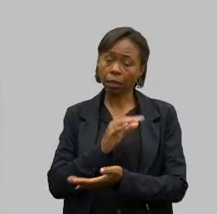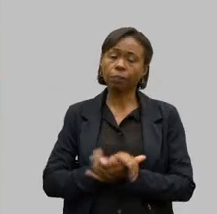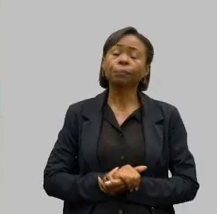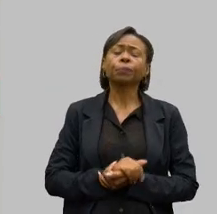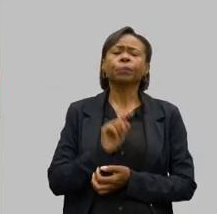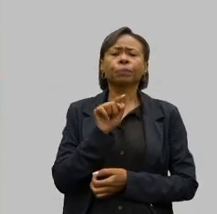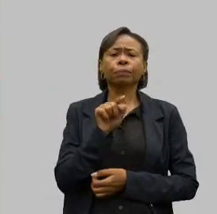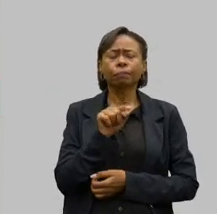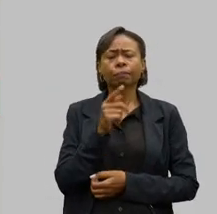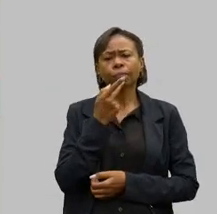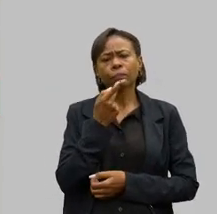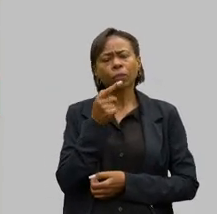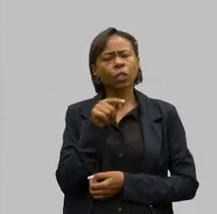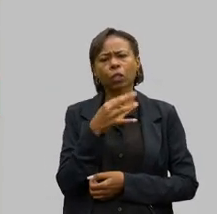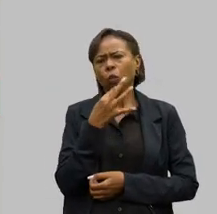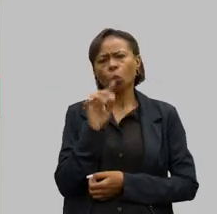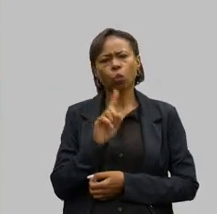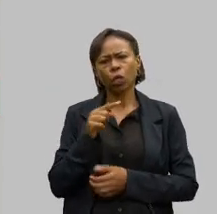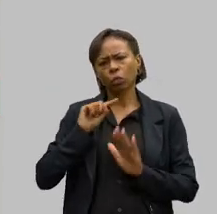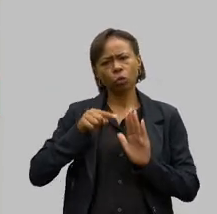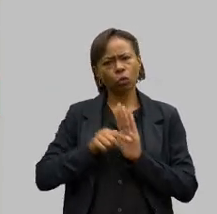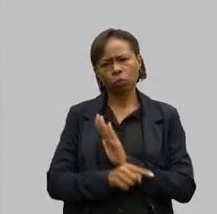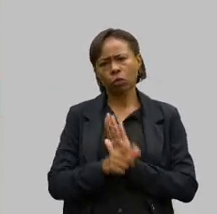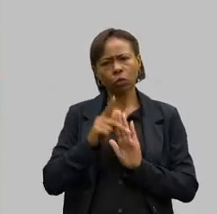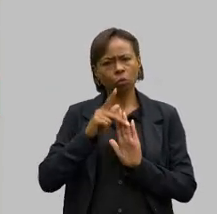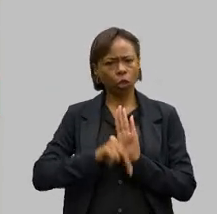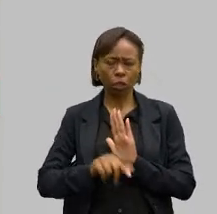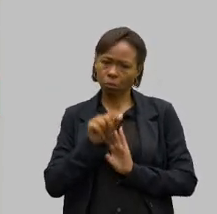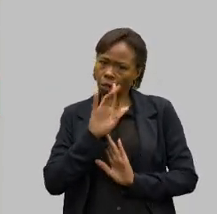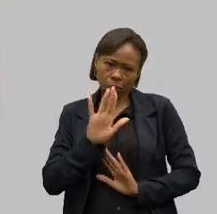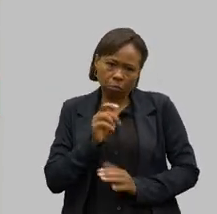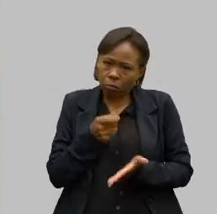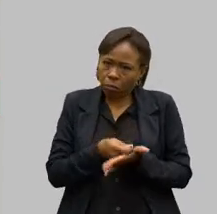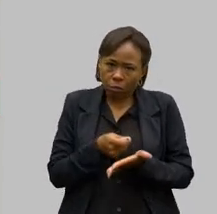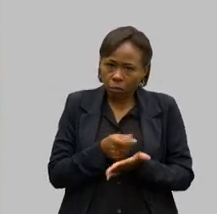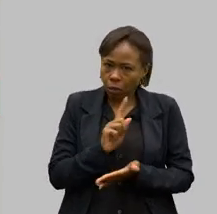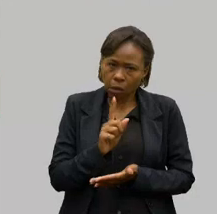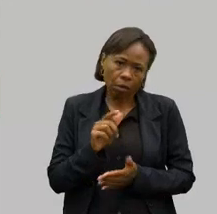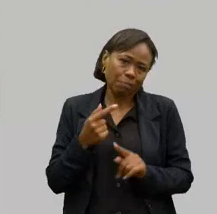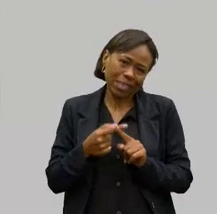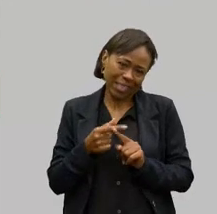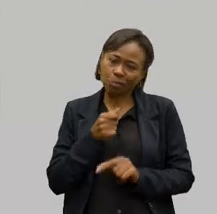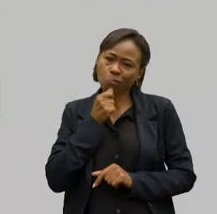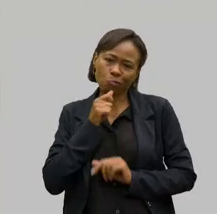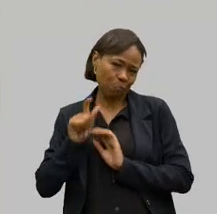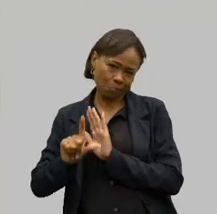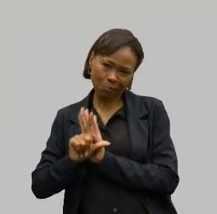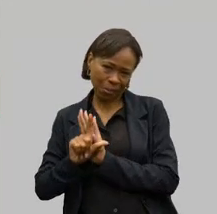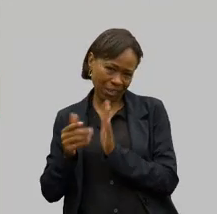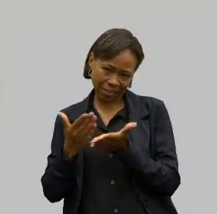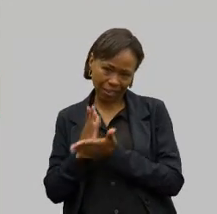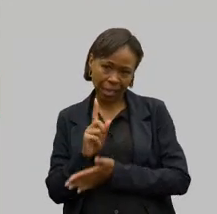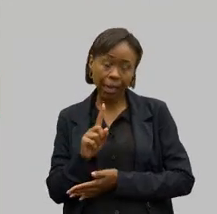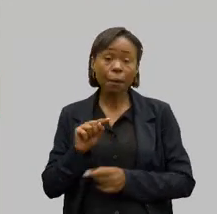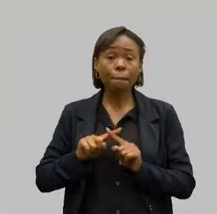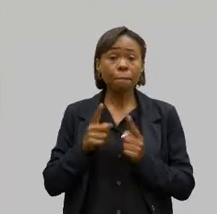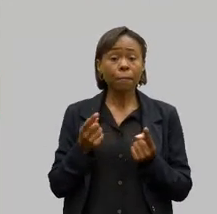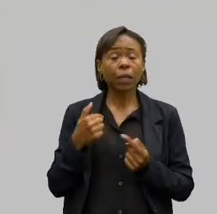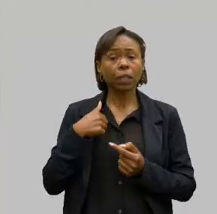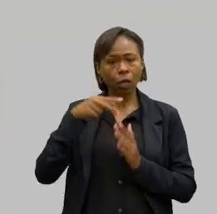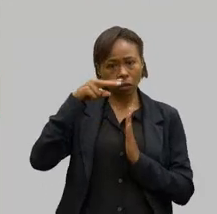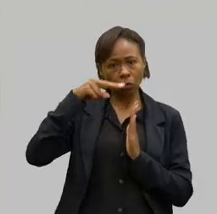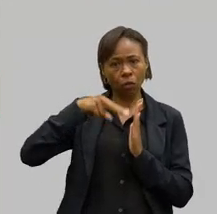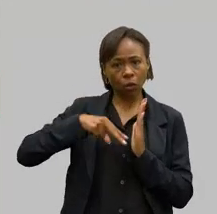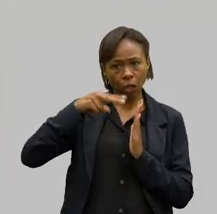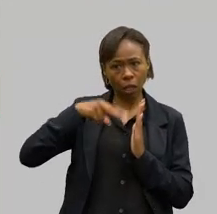que não conhece a fundo o projeto, que não é obrigação do senhor, não se tornou lei ainda, então eu gostaria de fazer a leitura